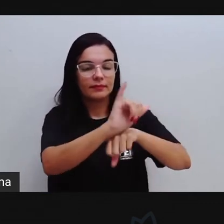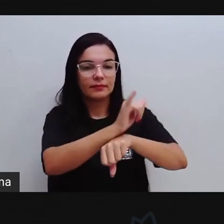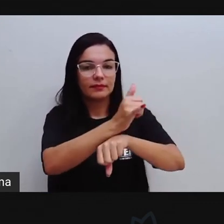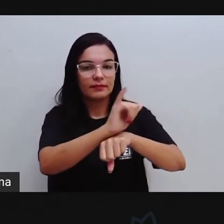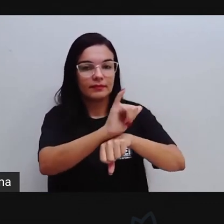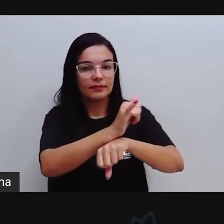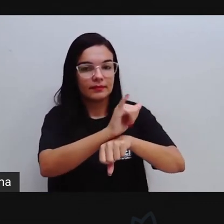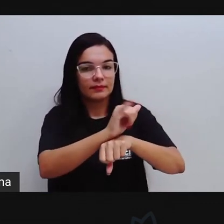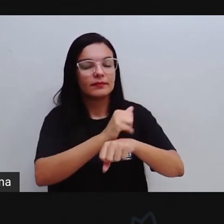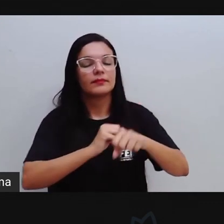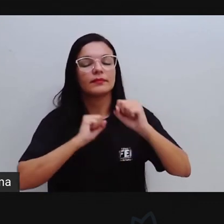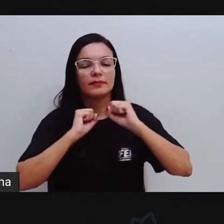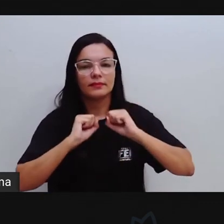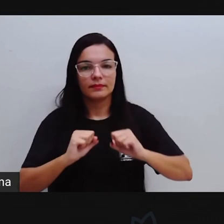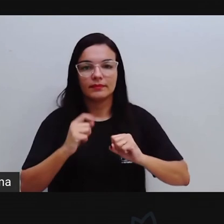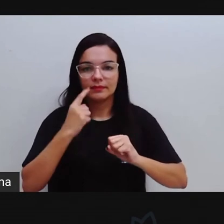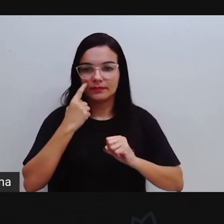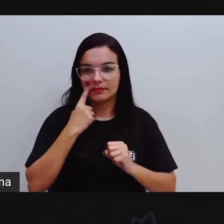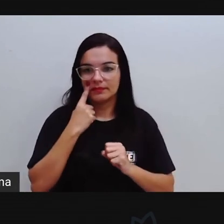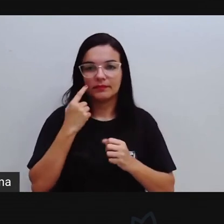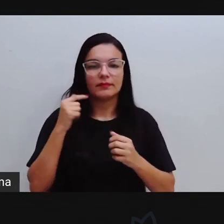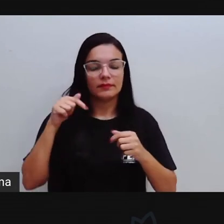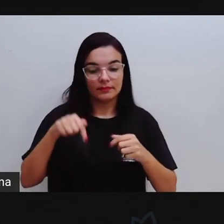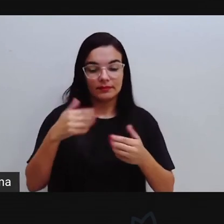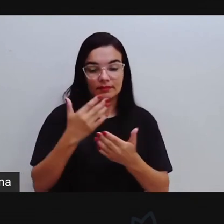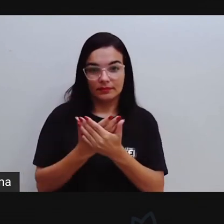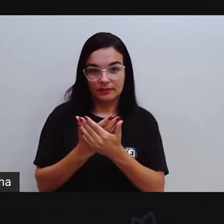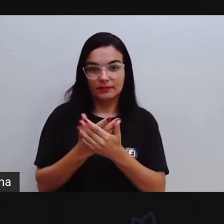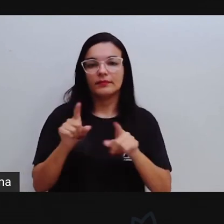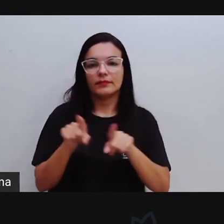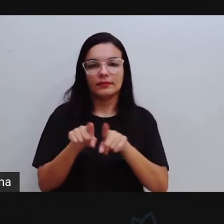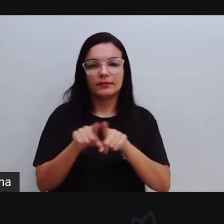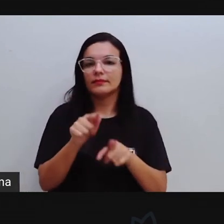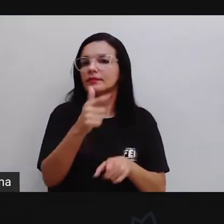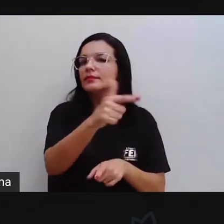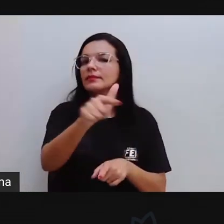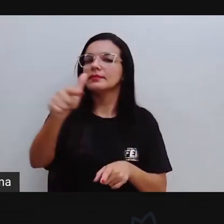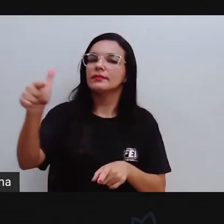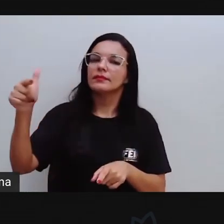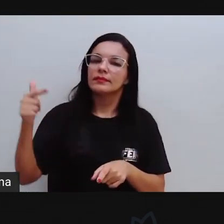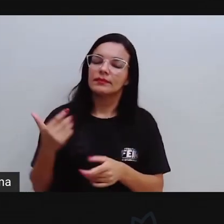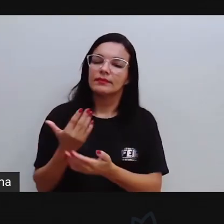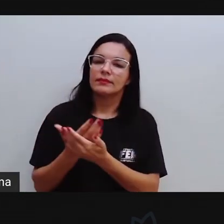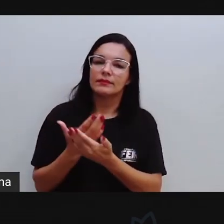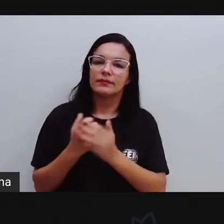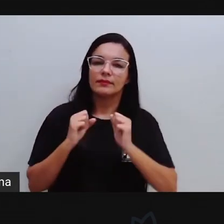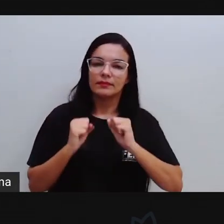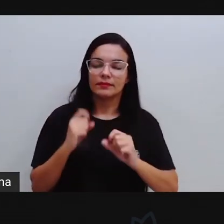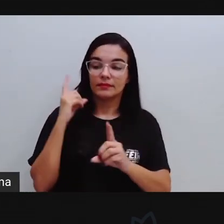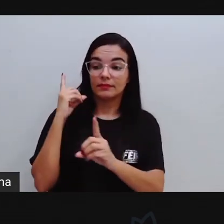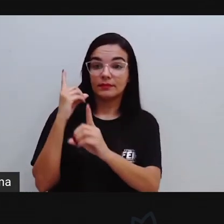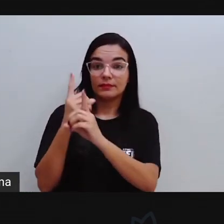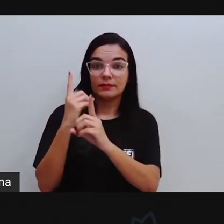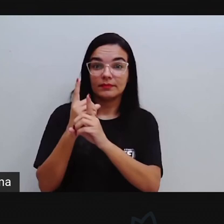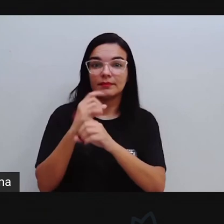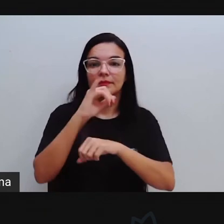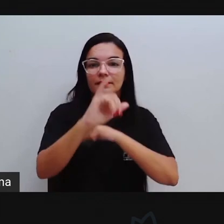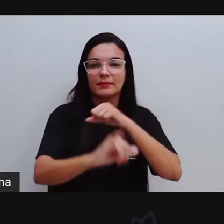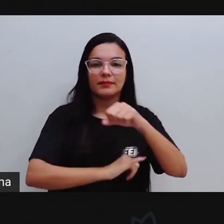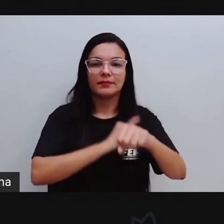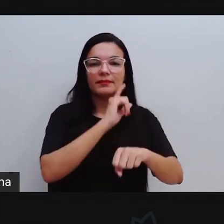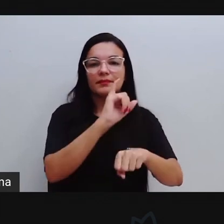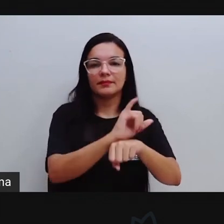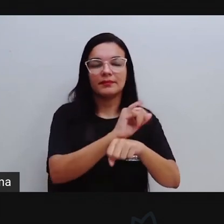Santana, e não somente essa aula, mas todas as outras aulas que já foram passadas aí para vocês, vocês podem encontrar no nosso canal,